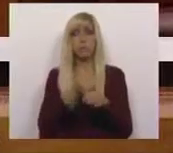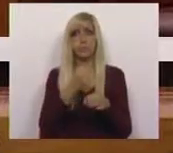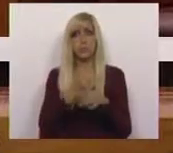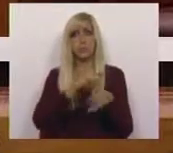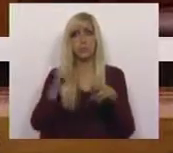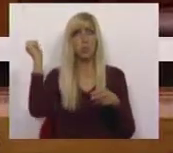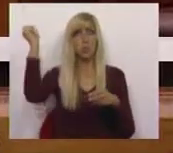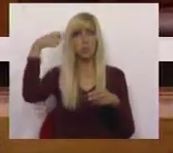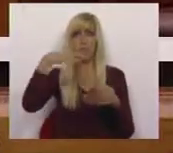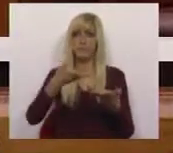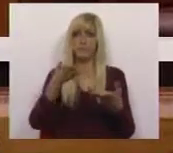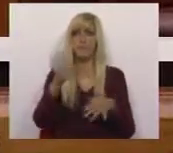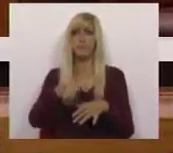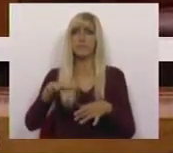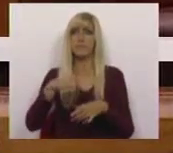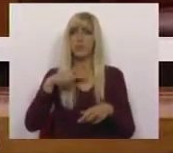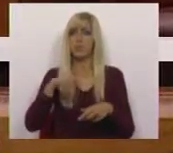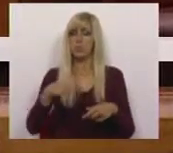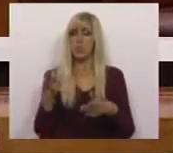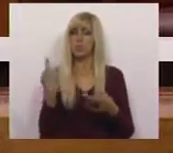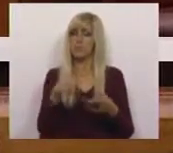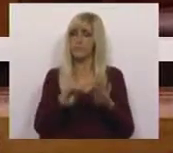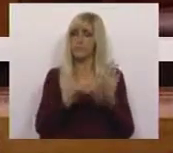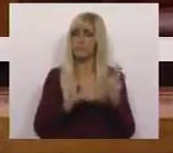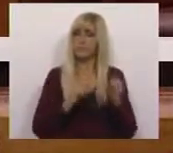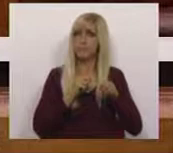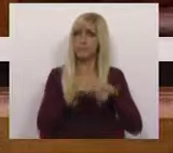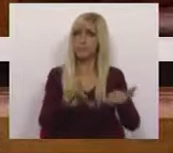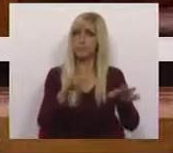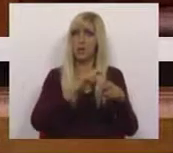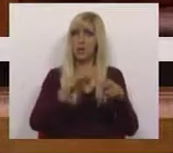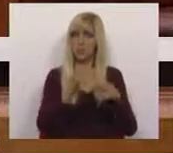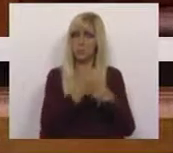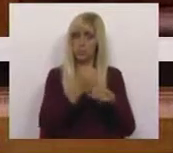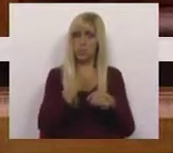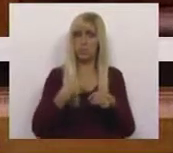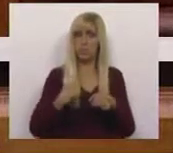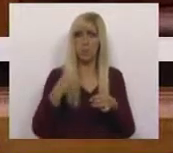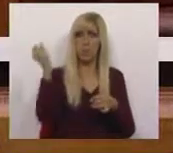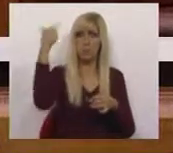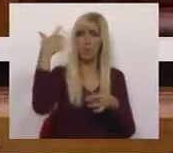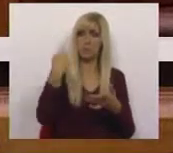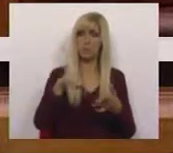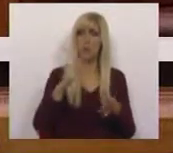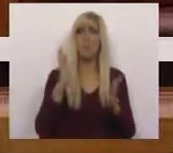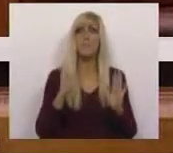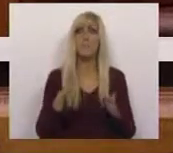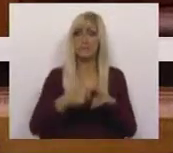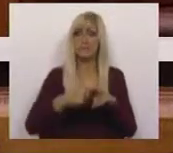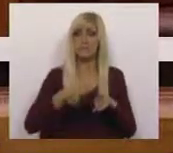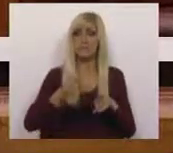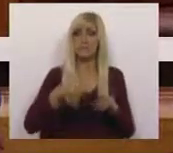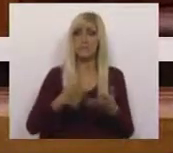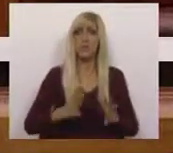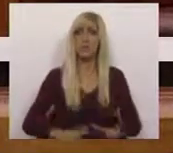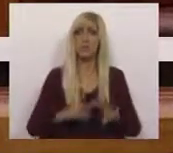solar, que é uma área onde Portugal tem muitas condições para expandir a sua eletroprodução e que precisa de ser incentivada para crescer